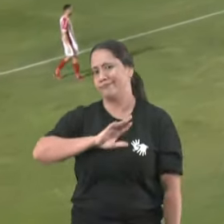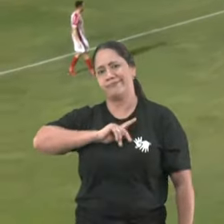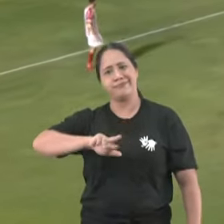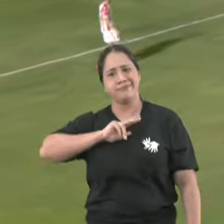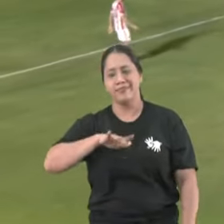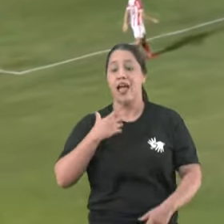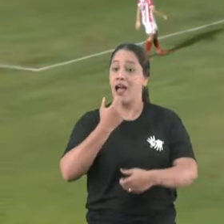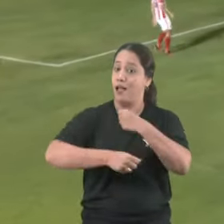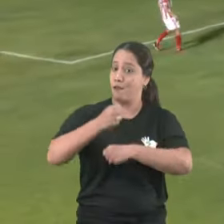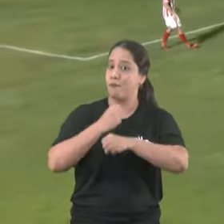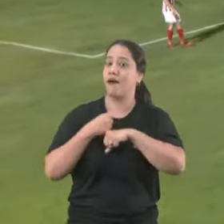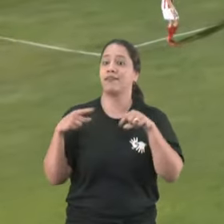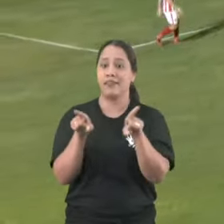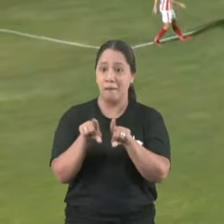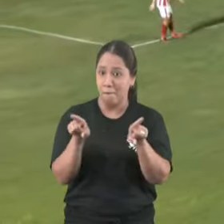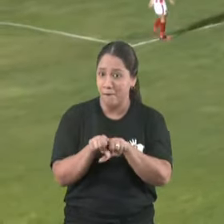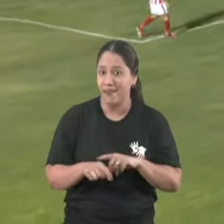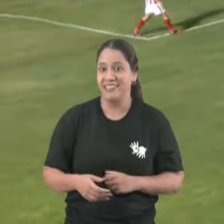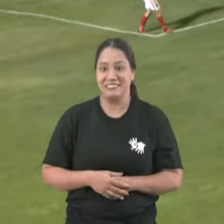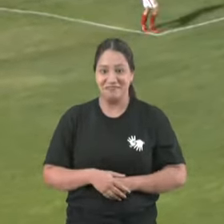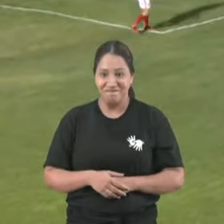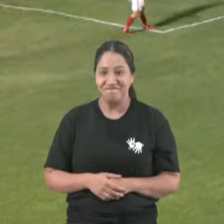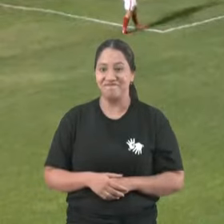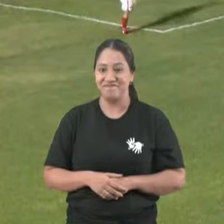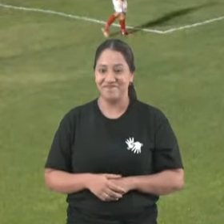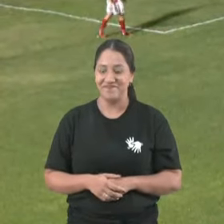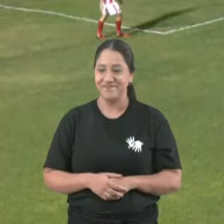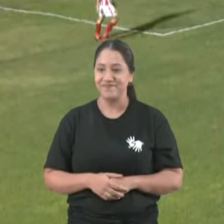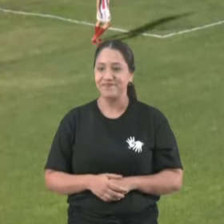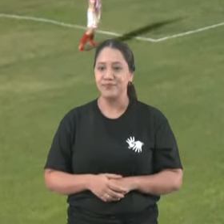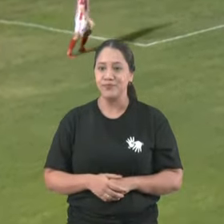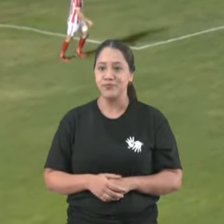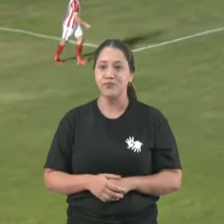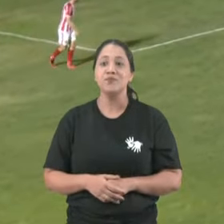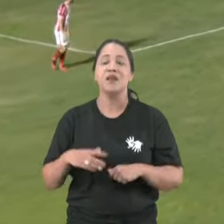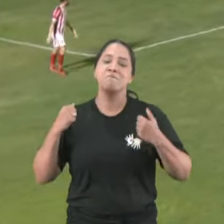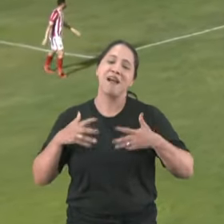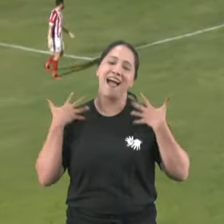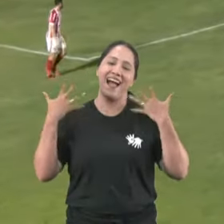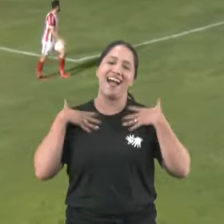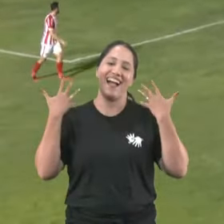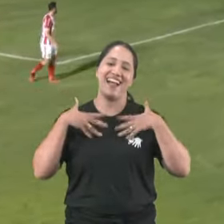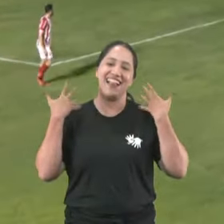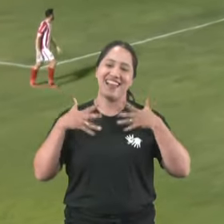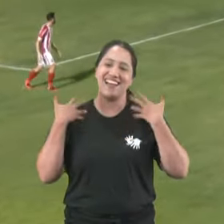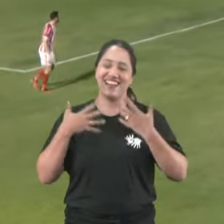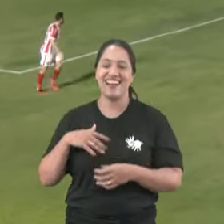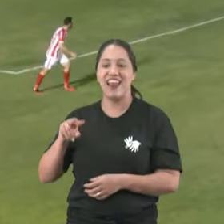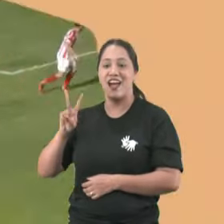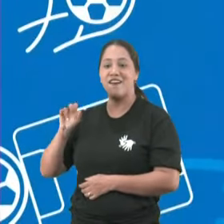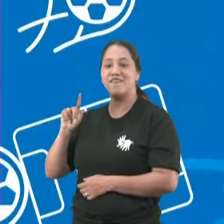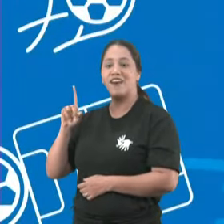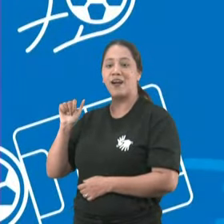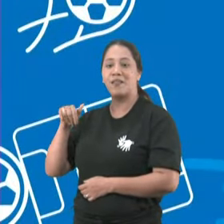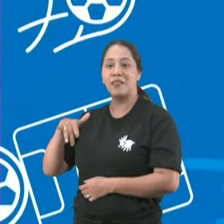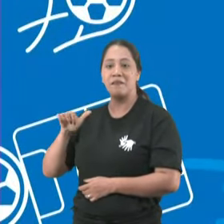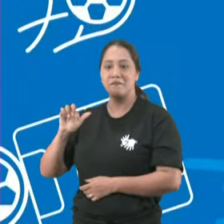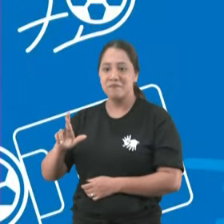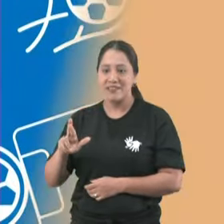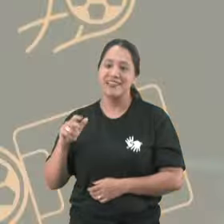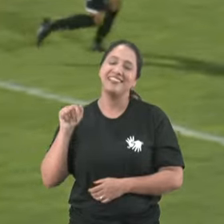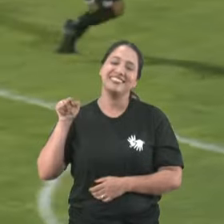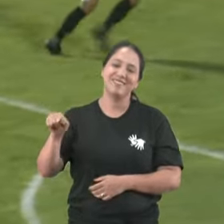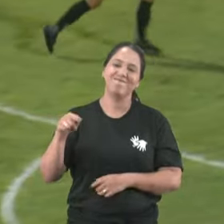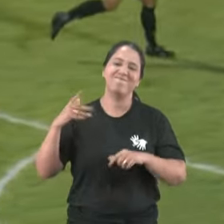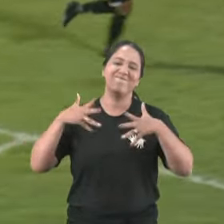passado também. É. Pra alegria do seu Valdemir Soares, né? Grande